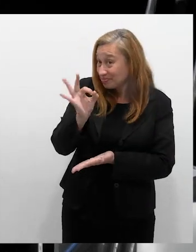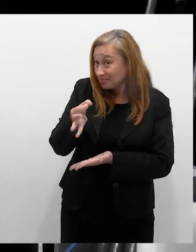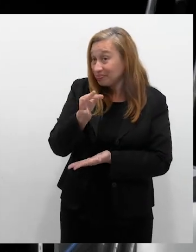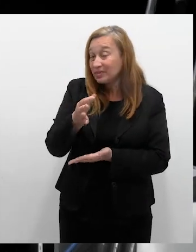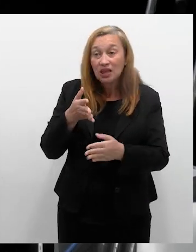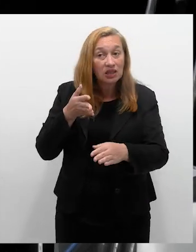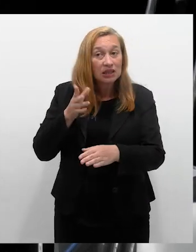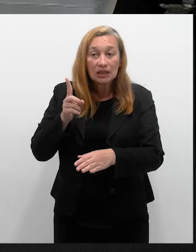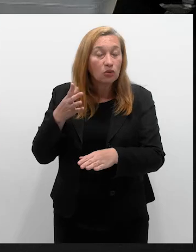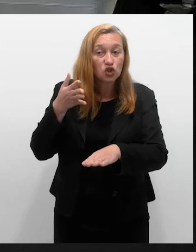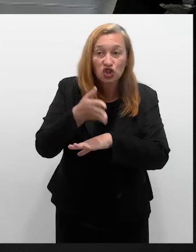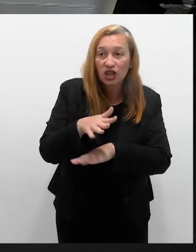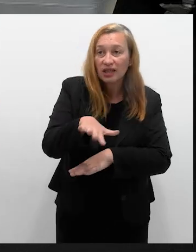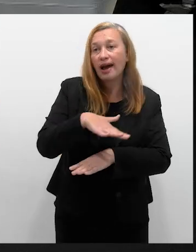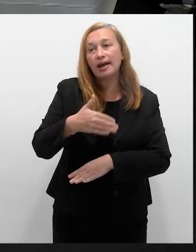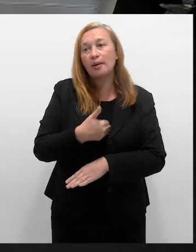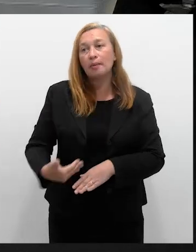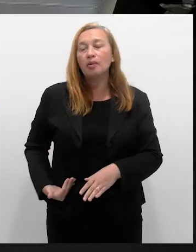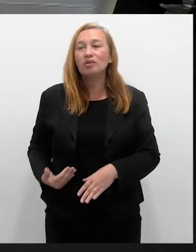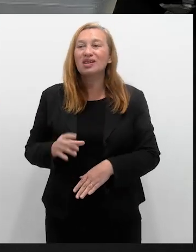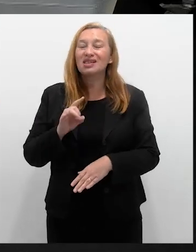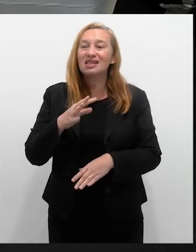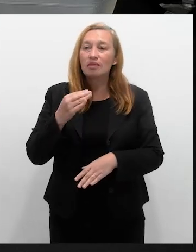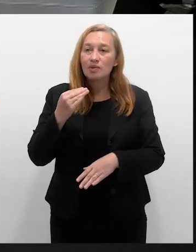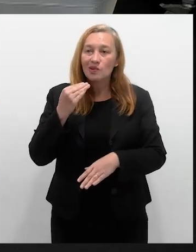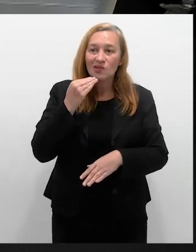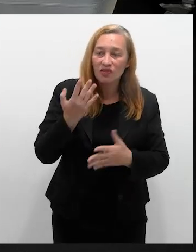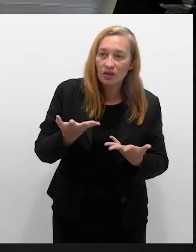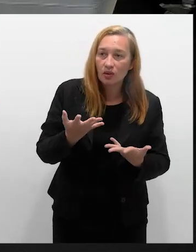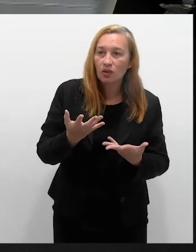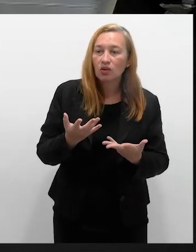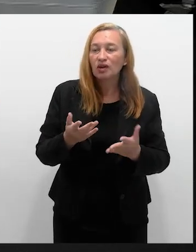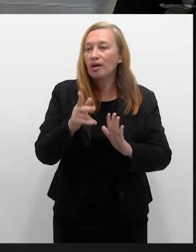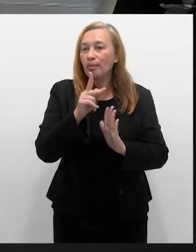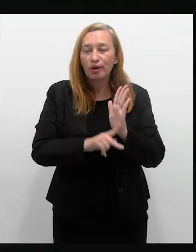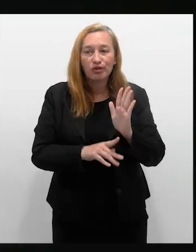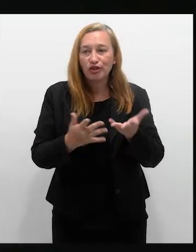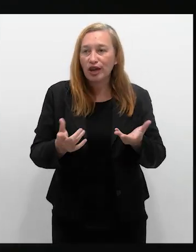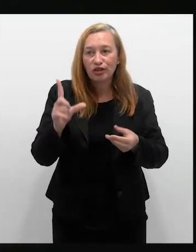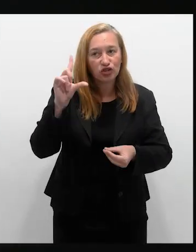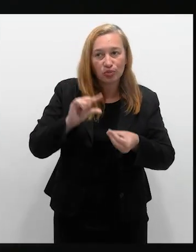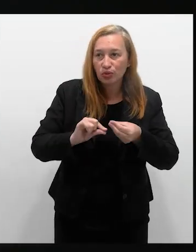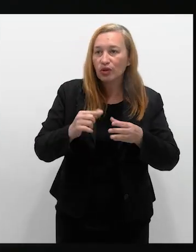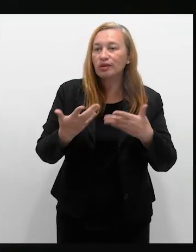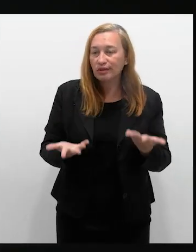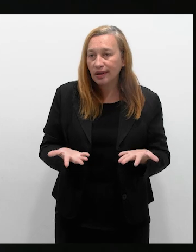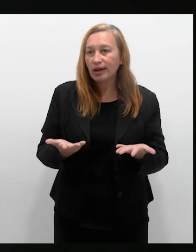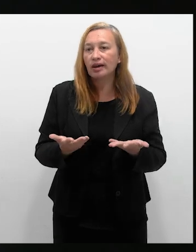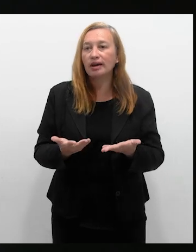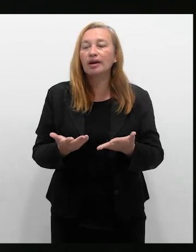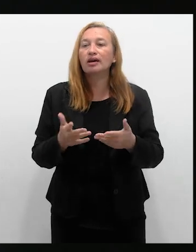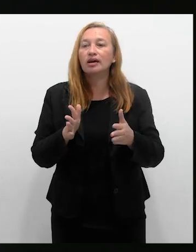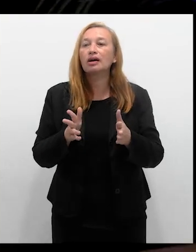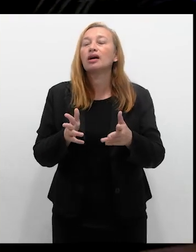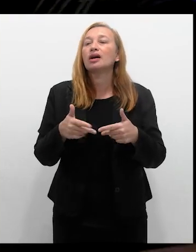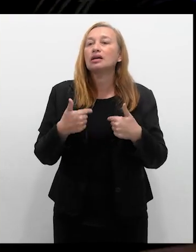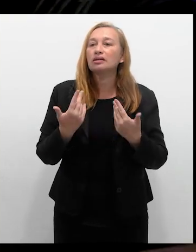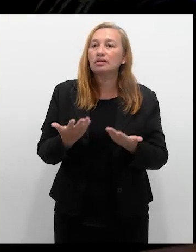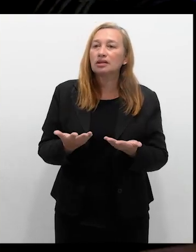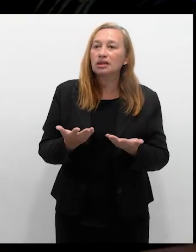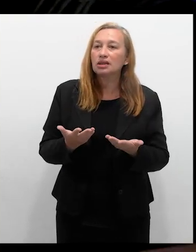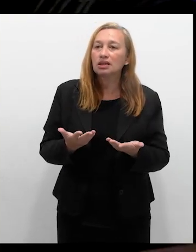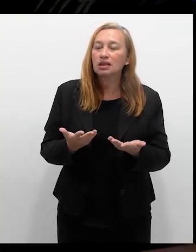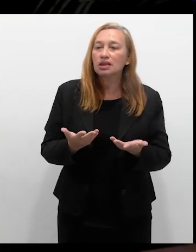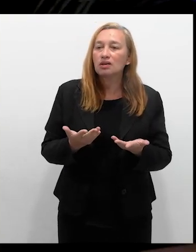particulares. Exatamente. Não chega no universo público. Infelizmente, chega de forma muito reduzida. Mesmo projetos, nas particulares, né? Ainda é bastante